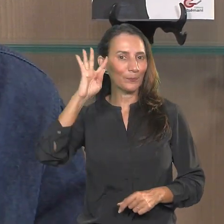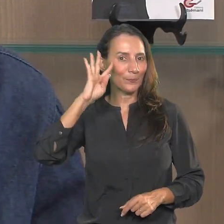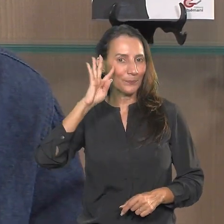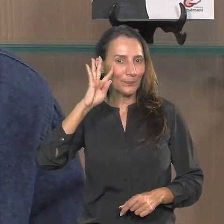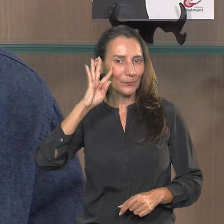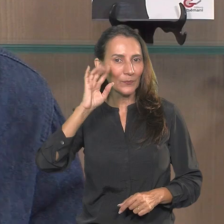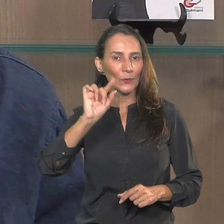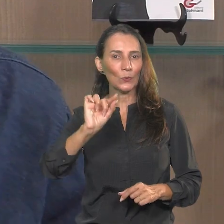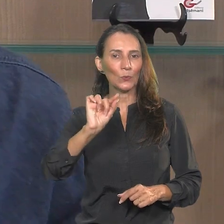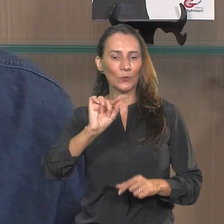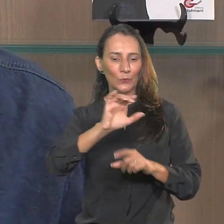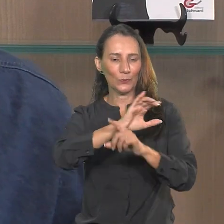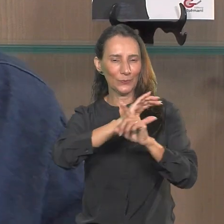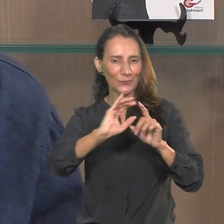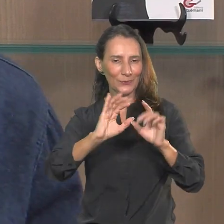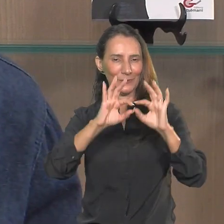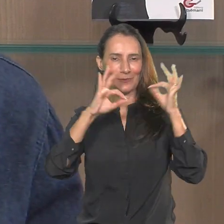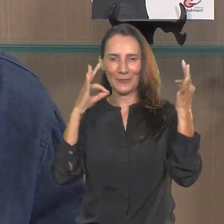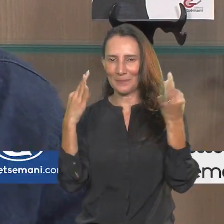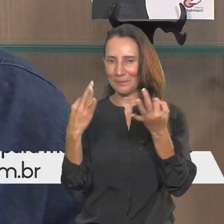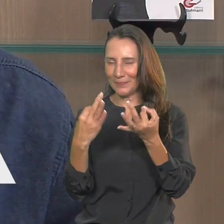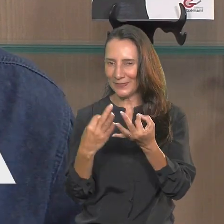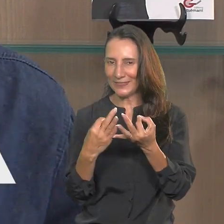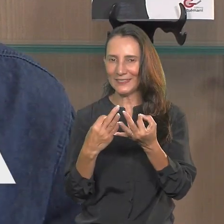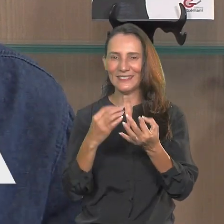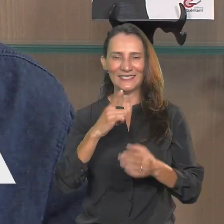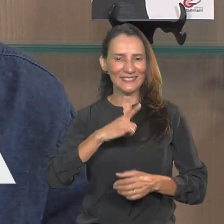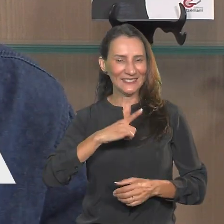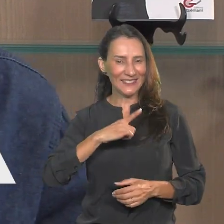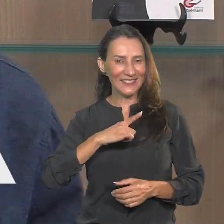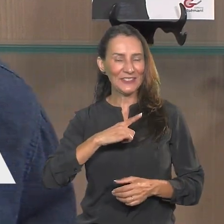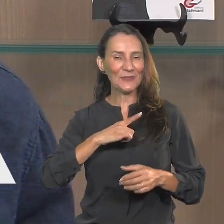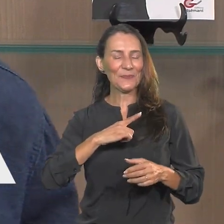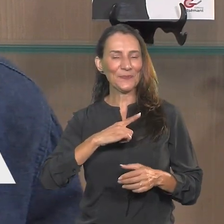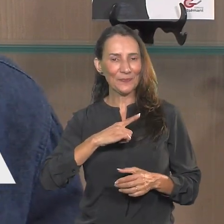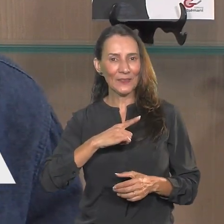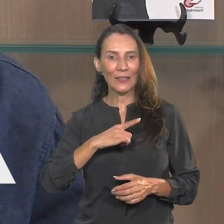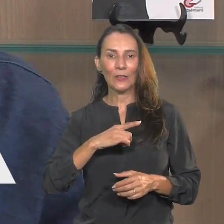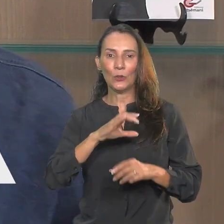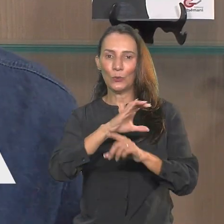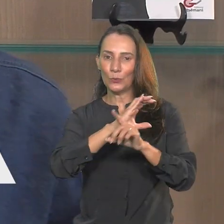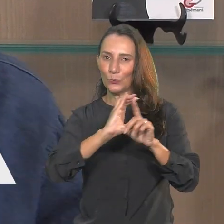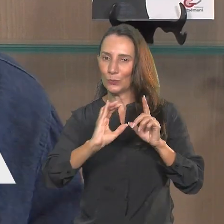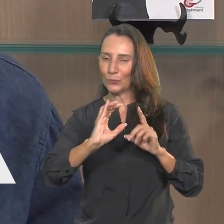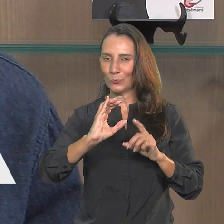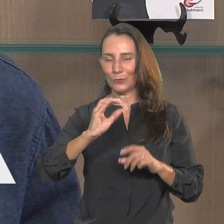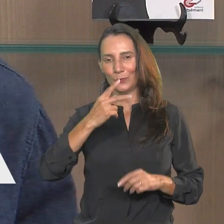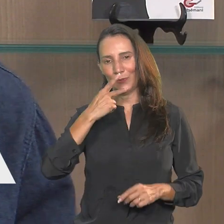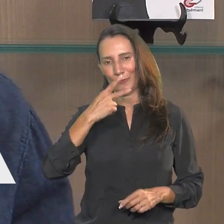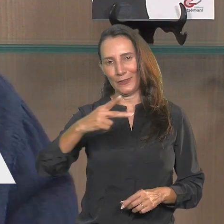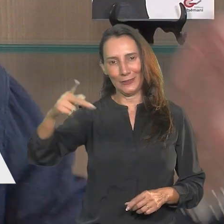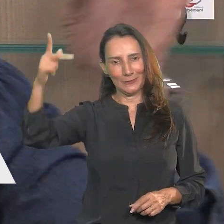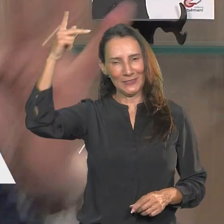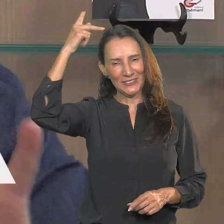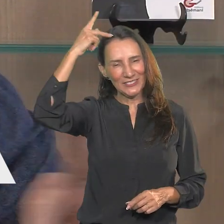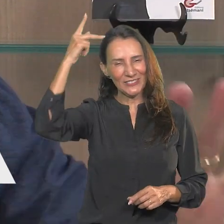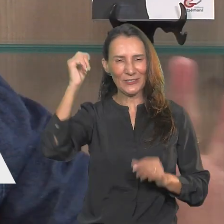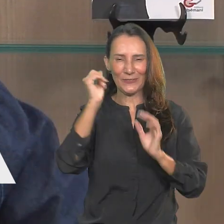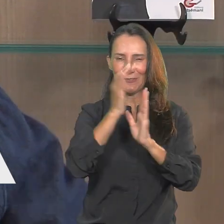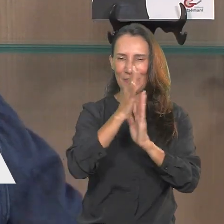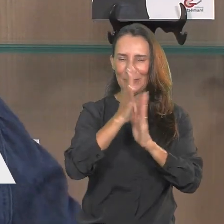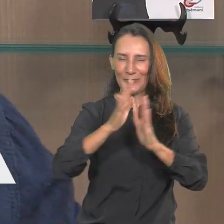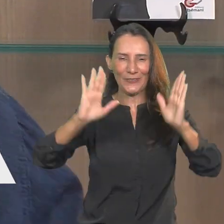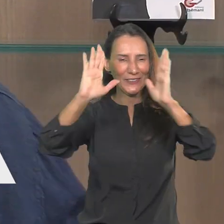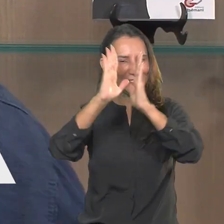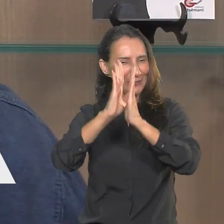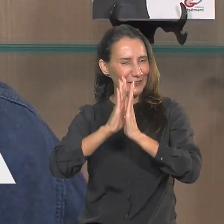olha, temos o culto da família com o Carlos e a Simone e temos também o profético pentecostal. Ó, louvor, adoração,